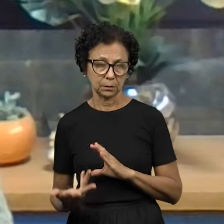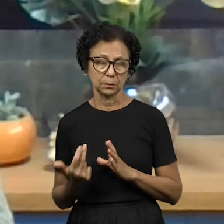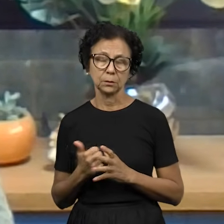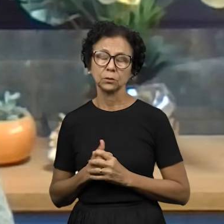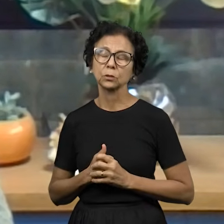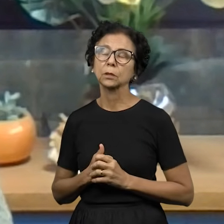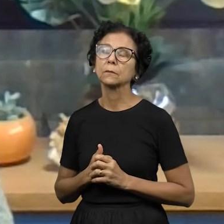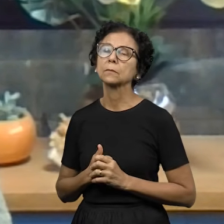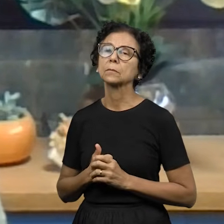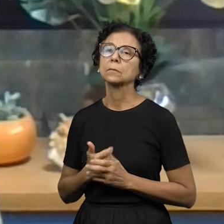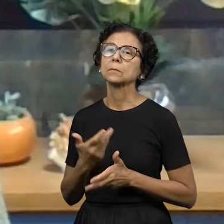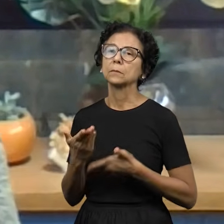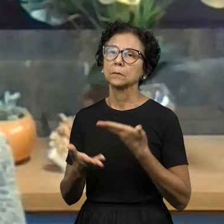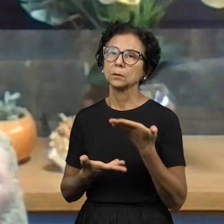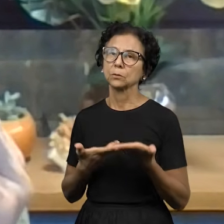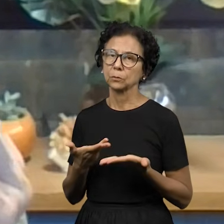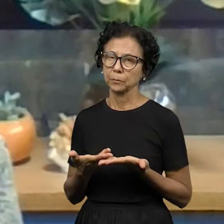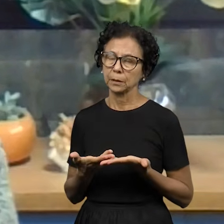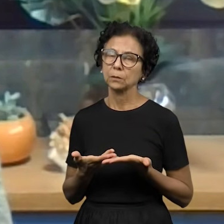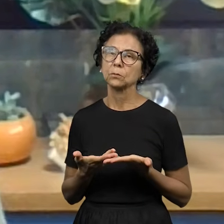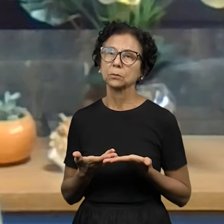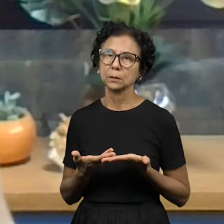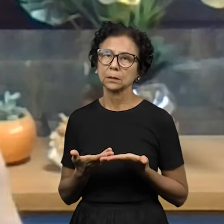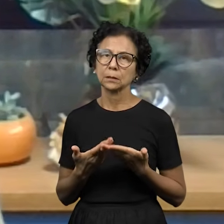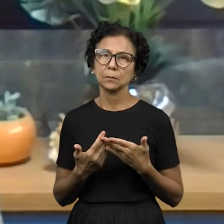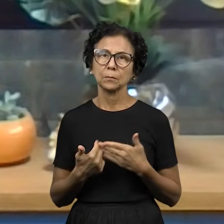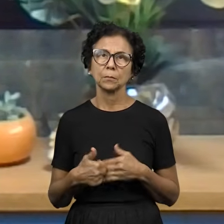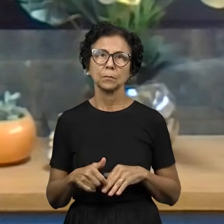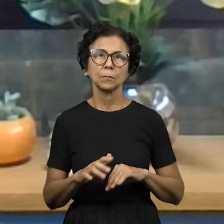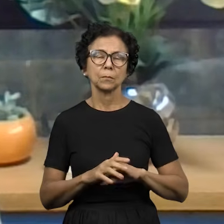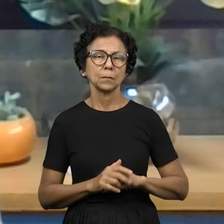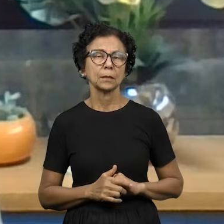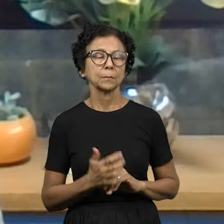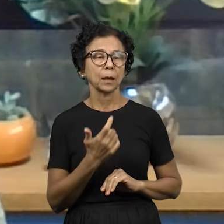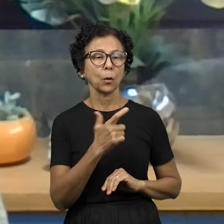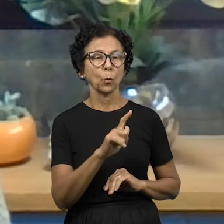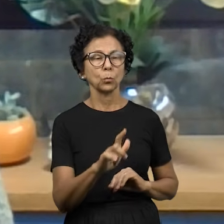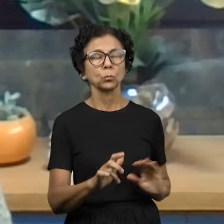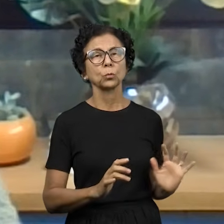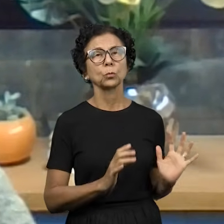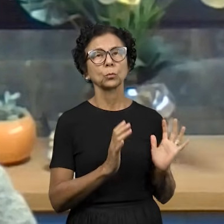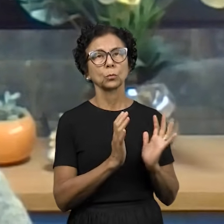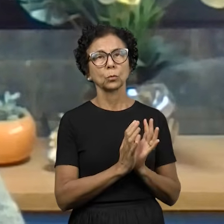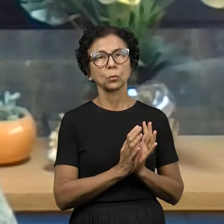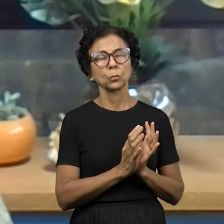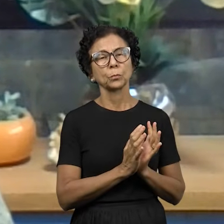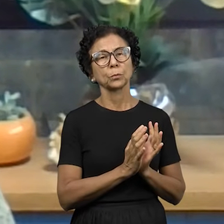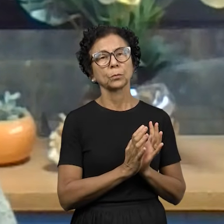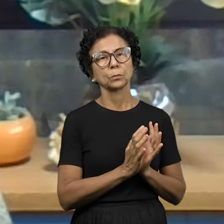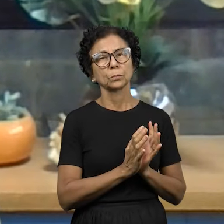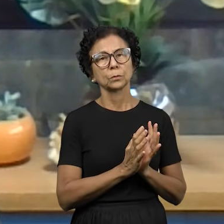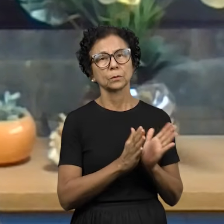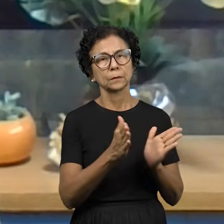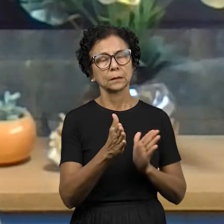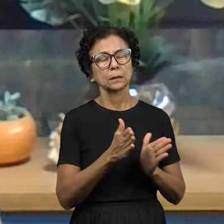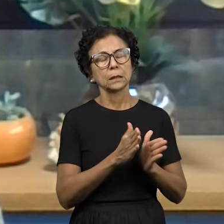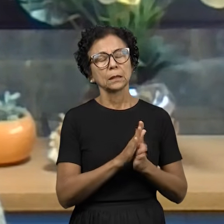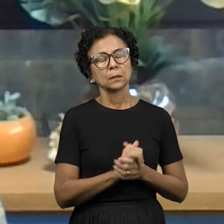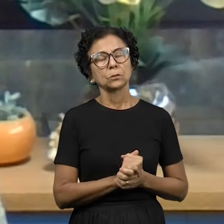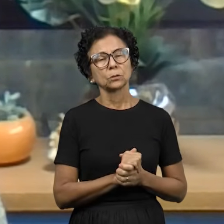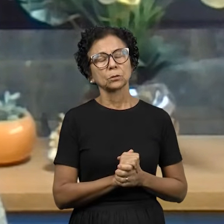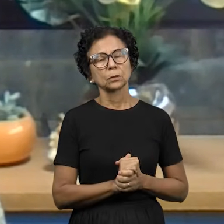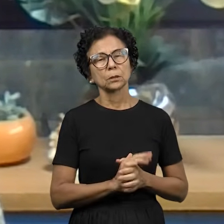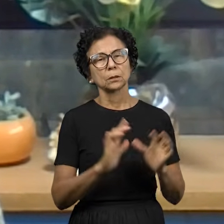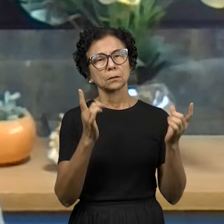ser atendidas, sim, mas para um eixo da acessibilidade que não é o nosso, que é da acessibilidade arquitetônica.